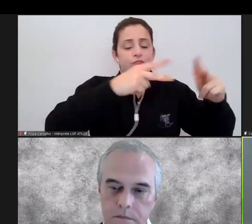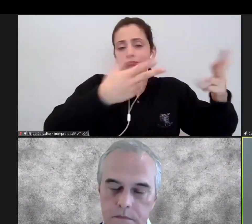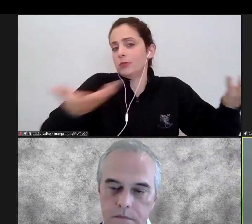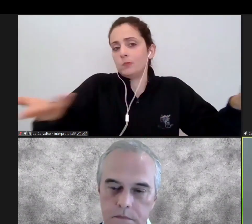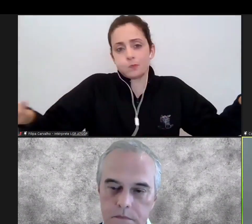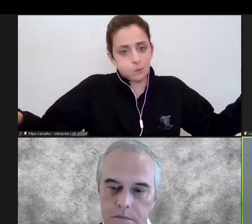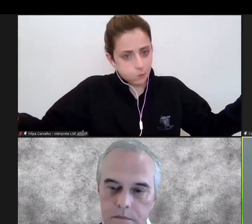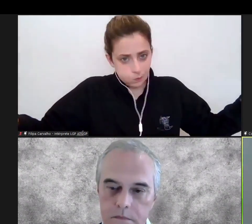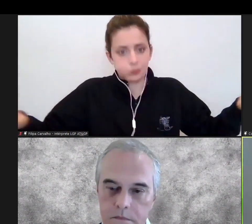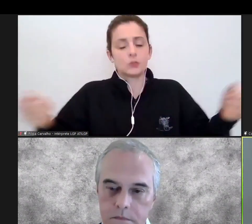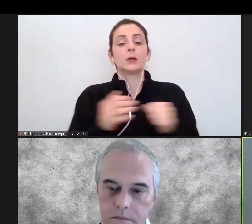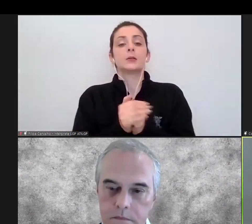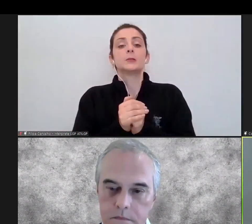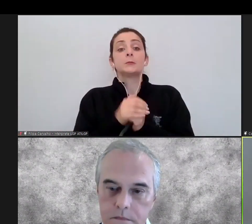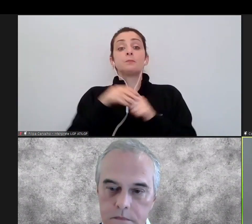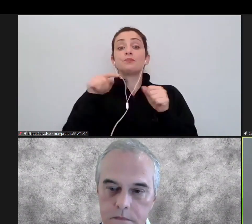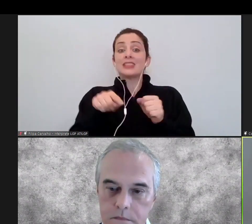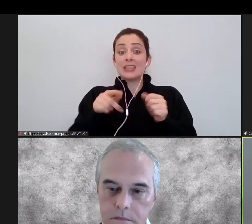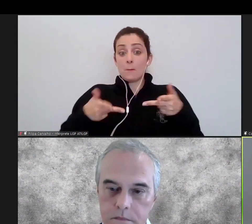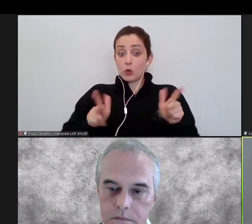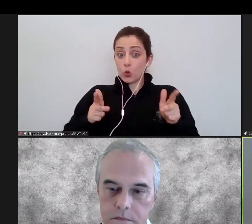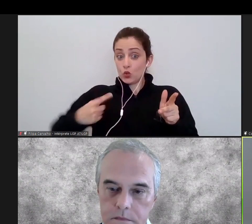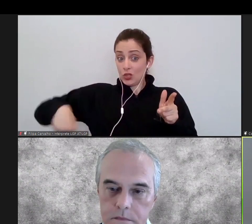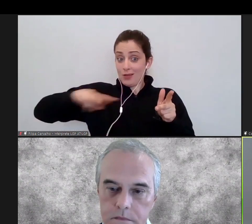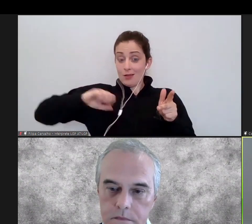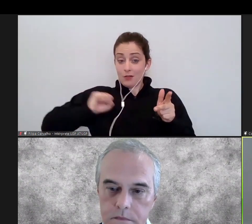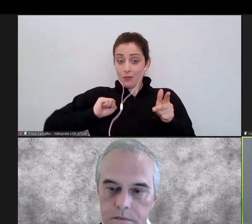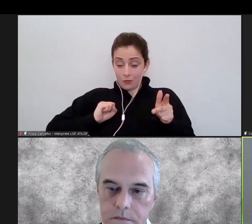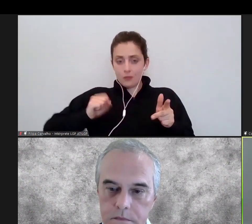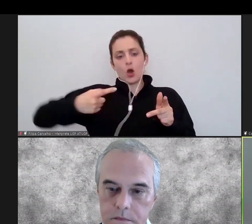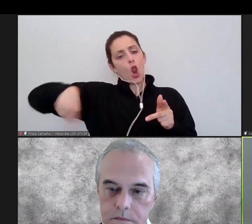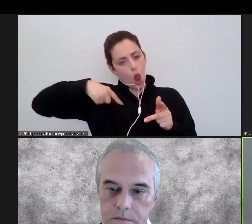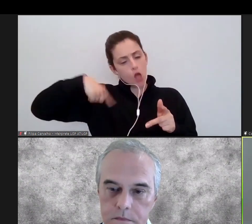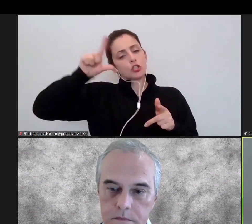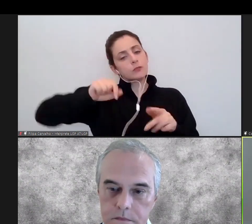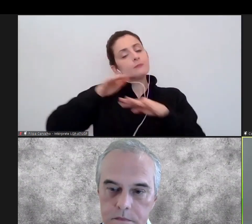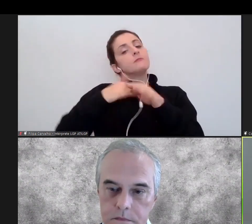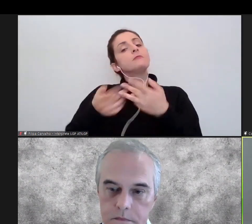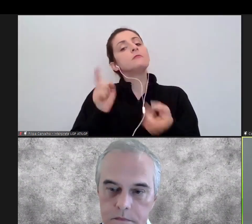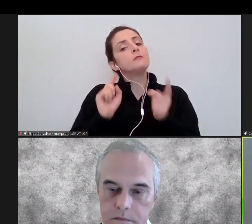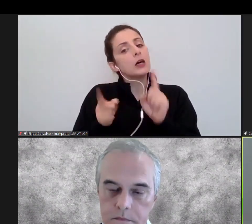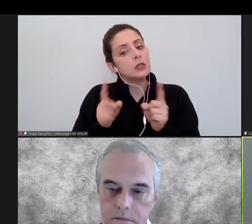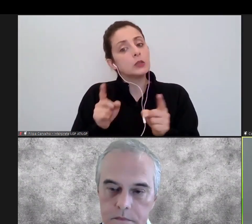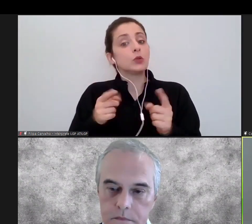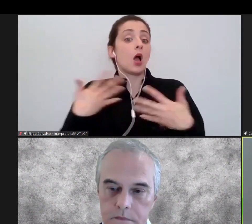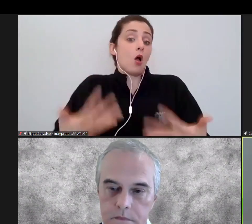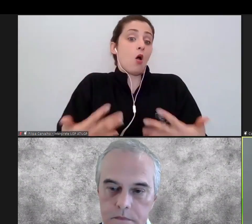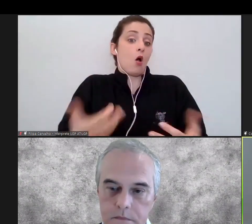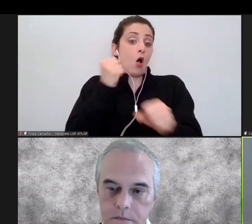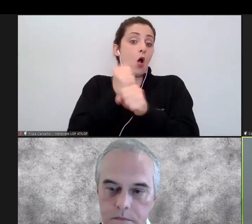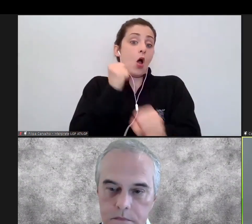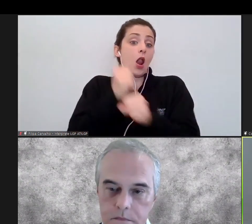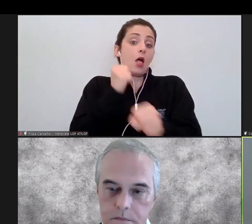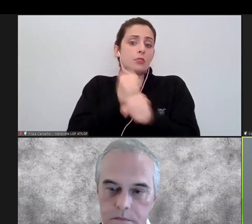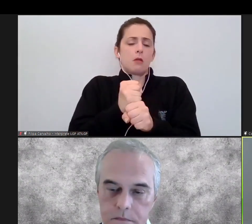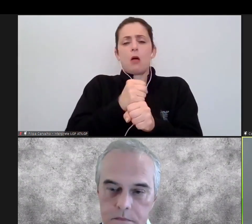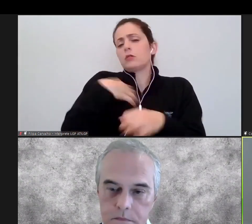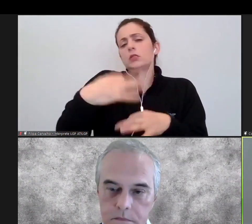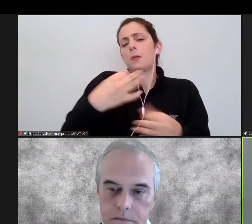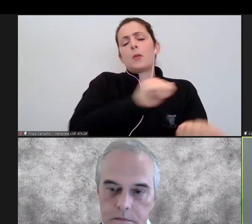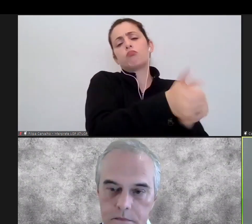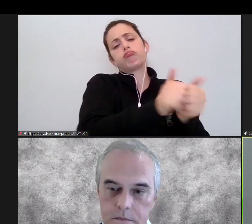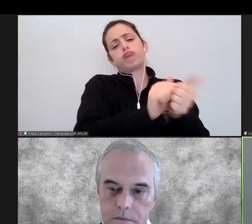a partir desta metodologia, uma das coisas que também fazemos, e tendo em conta que hoje em dia o mercado de trabalho está sempre em constante